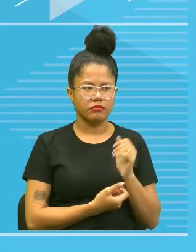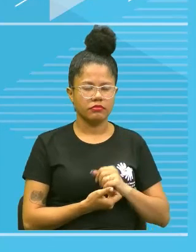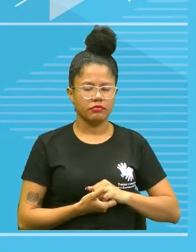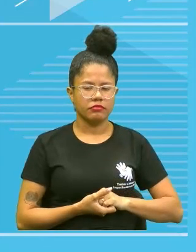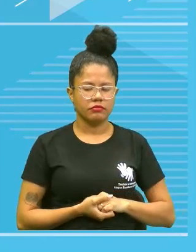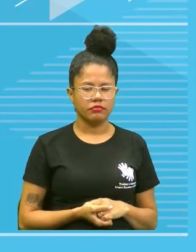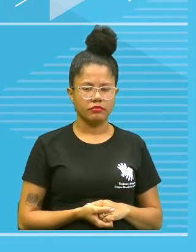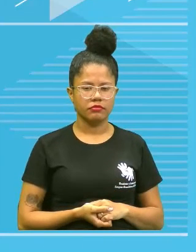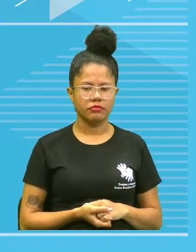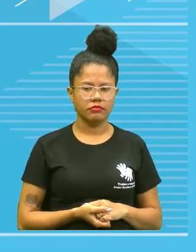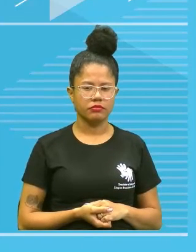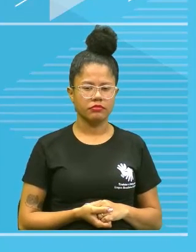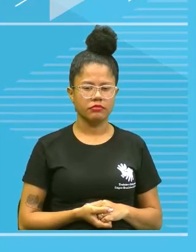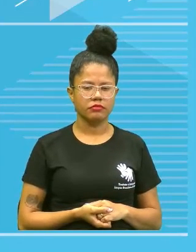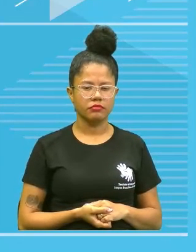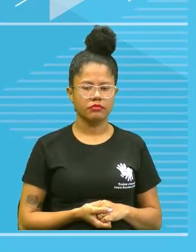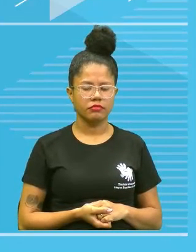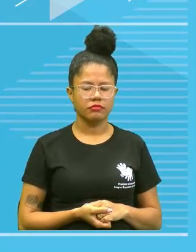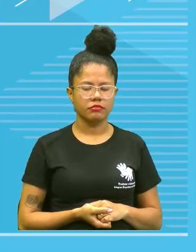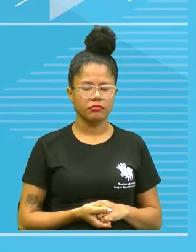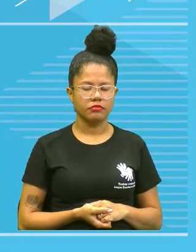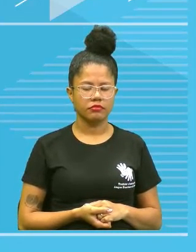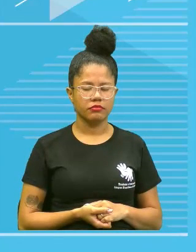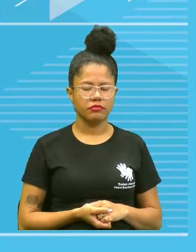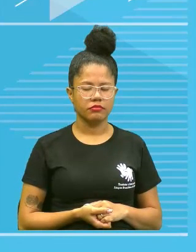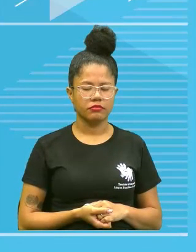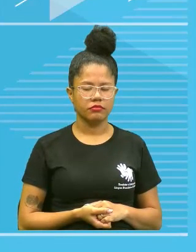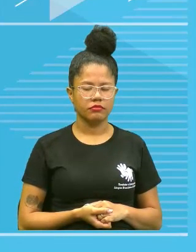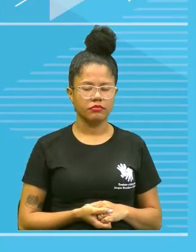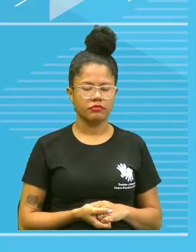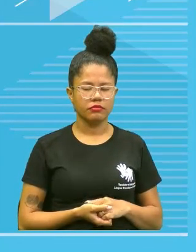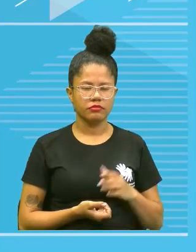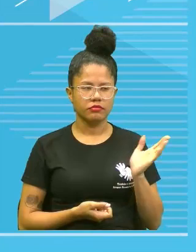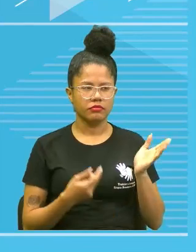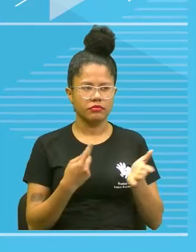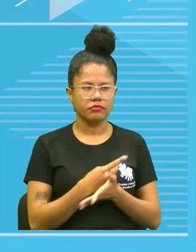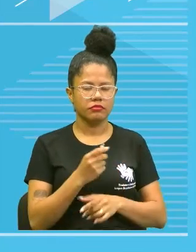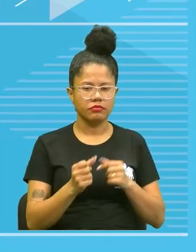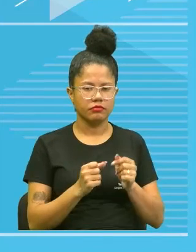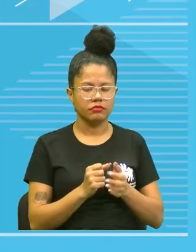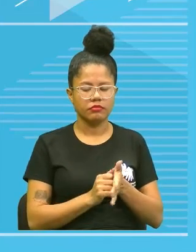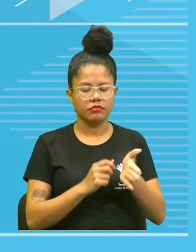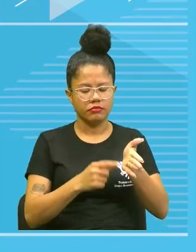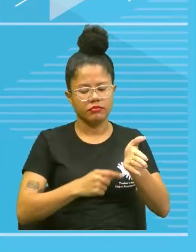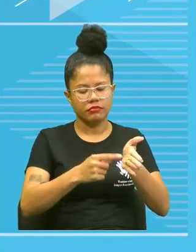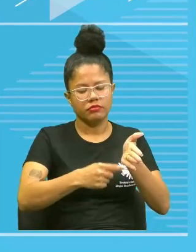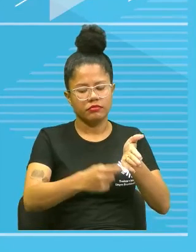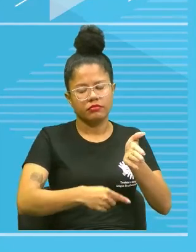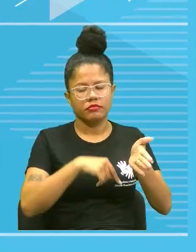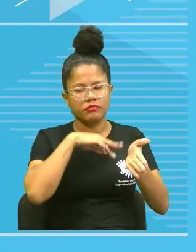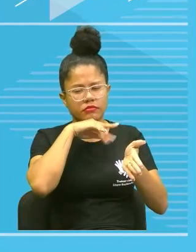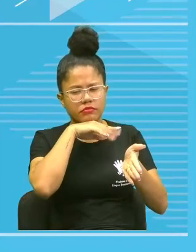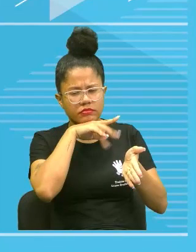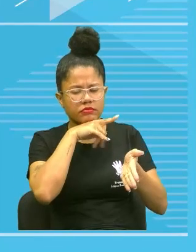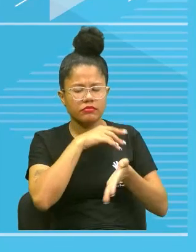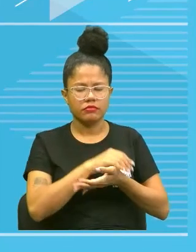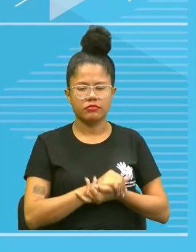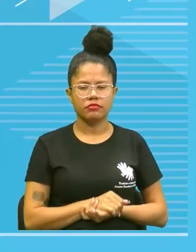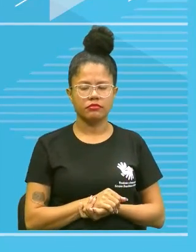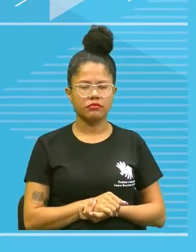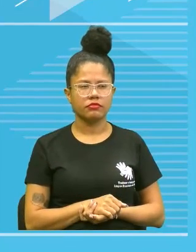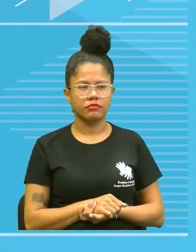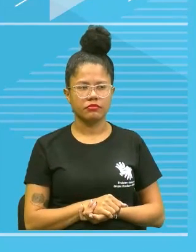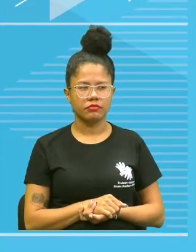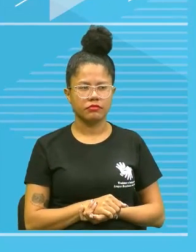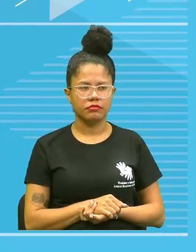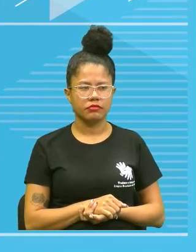perdido para o ambiente, por isso que o motor esquenta, o pneu esquenta, a tubulação do carro esquenta, né, os canos do carro esquentam, e para a estrutura